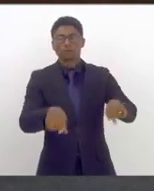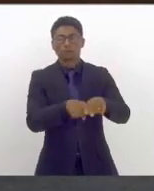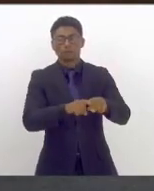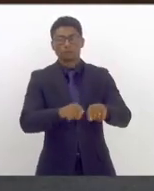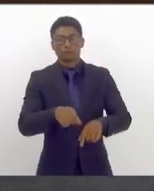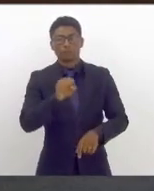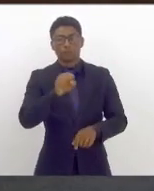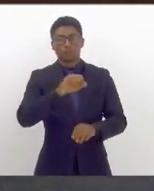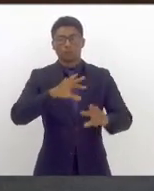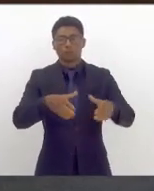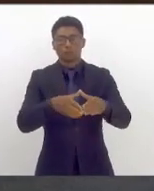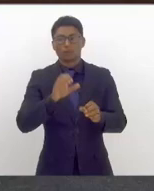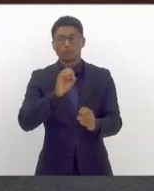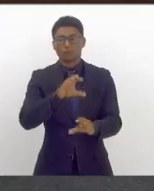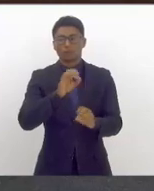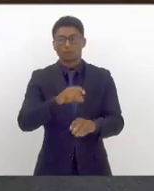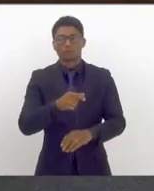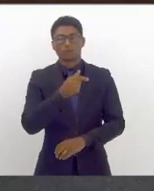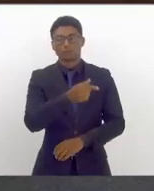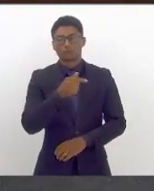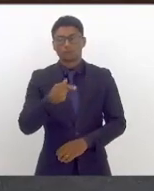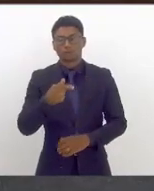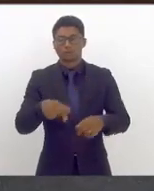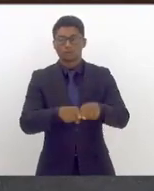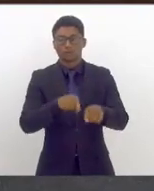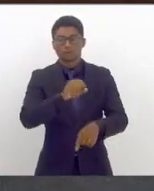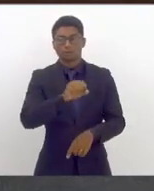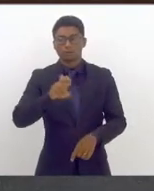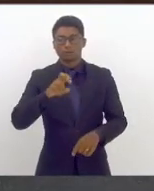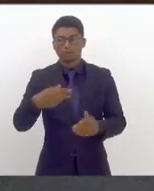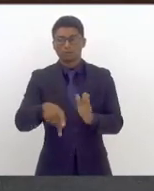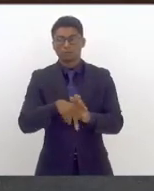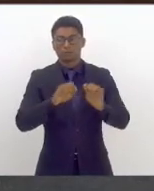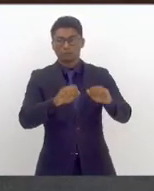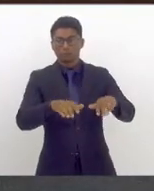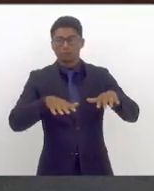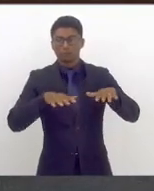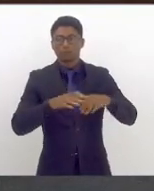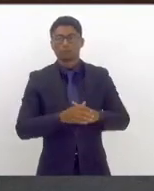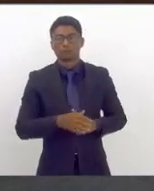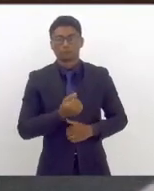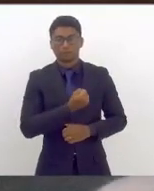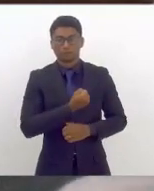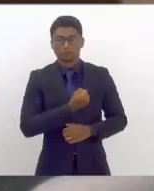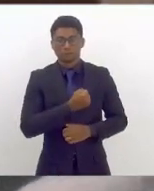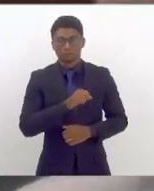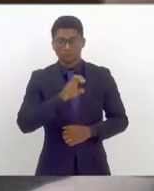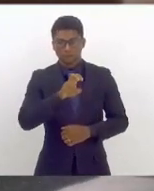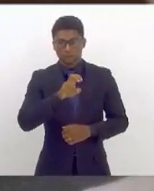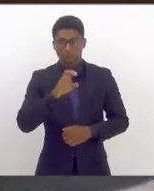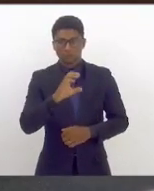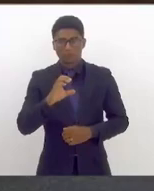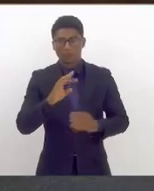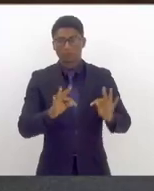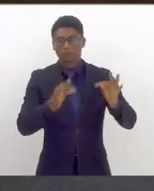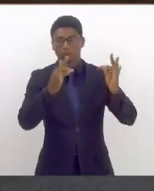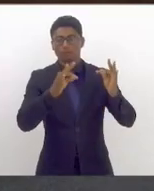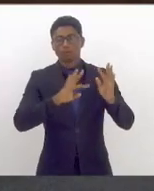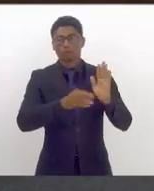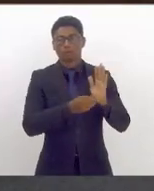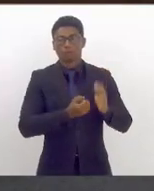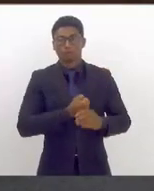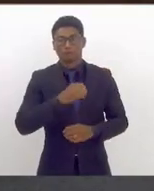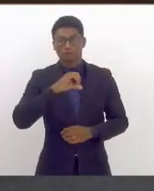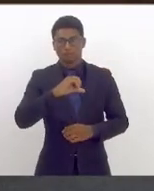da comissão de Educação 77,85 de plenário favorável quantitativas emendas 5 da comissão de Ciências e Tecnologia 9 da